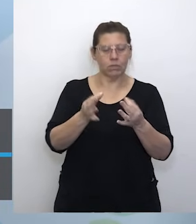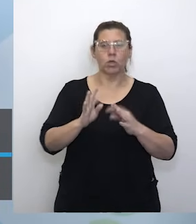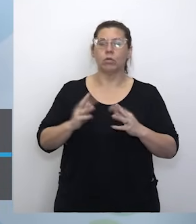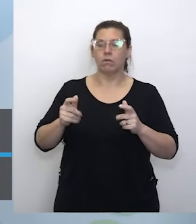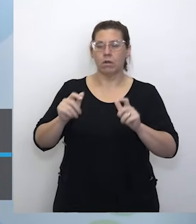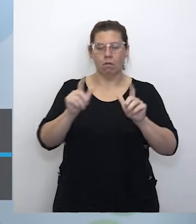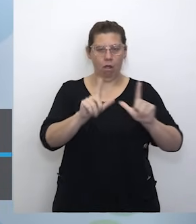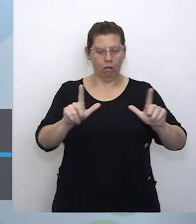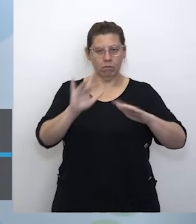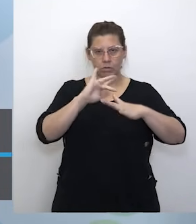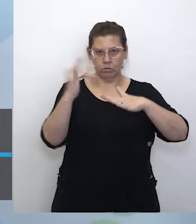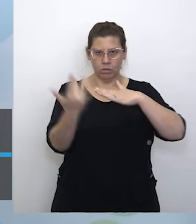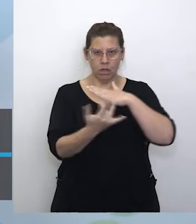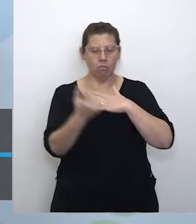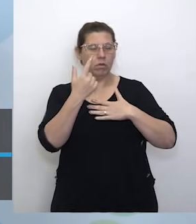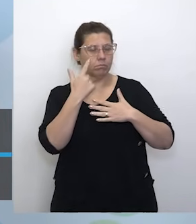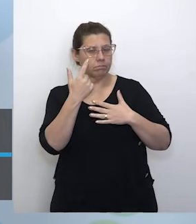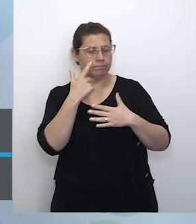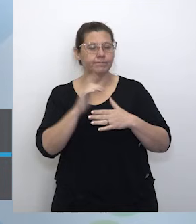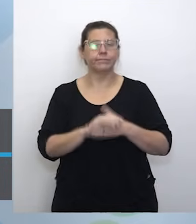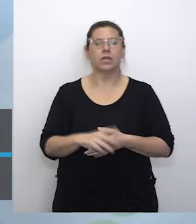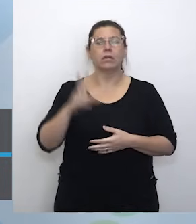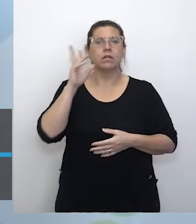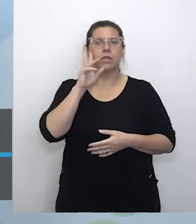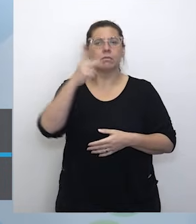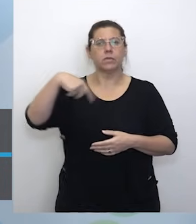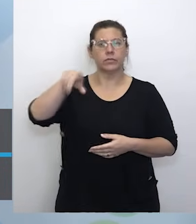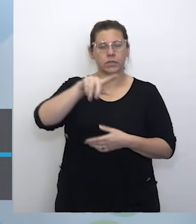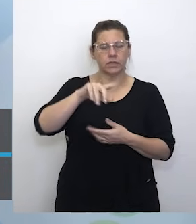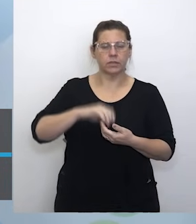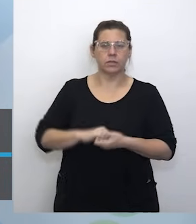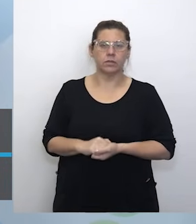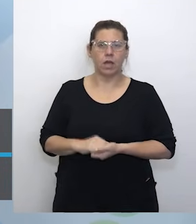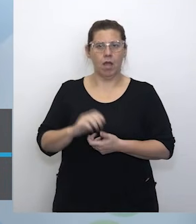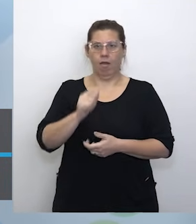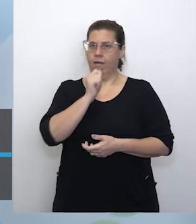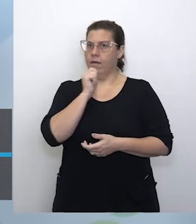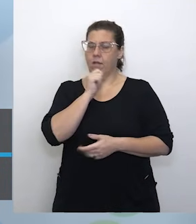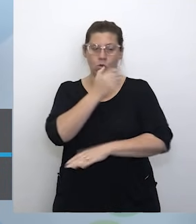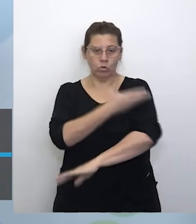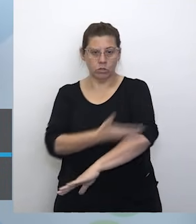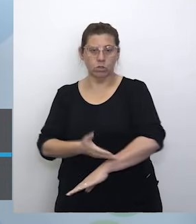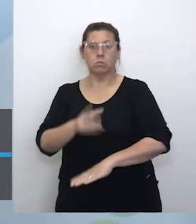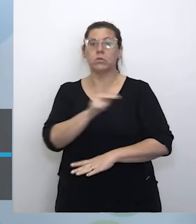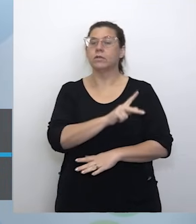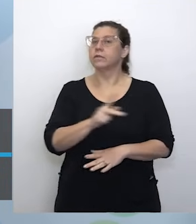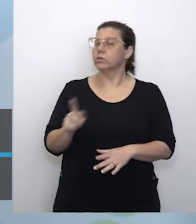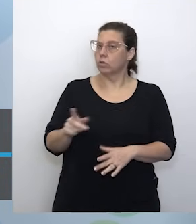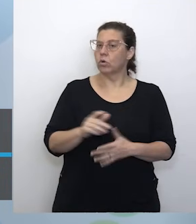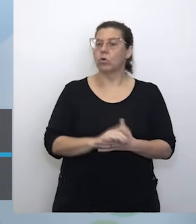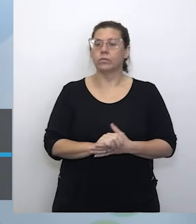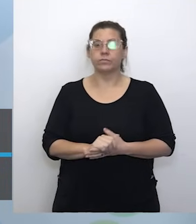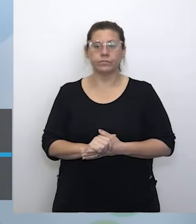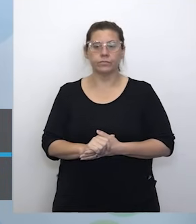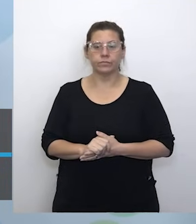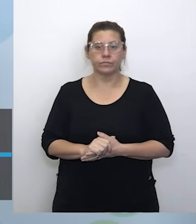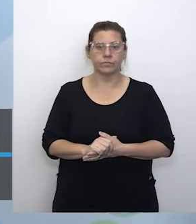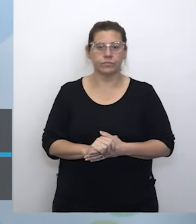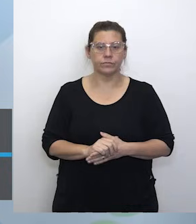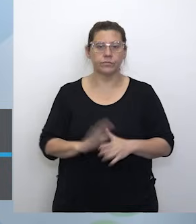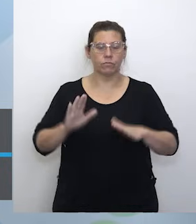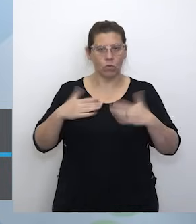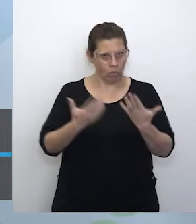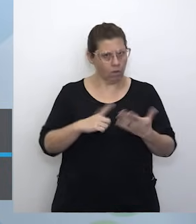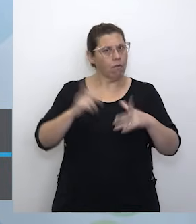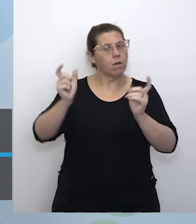de transmissão aí, e lembrá-los, né, para quem ainda não está acostumado, professor, quando tiver